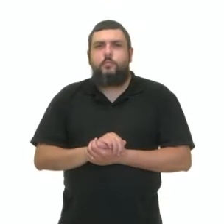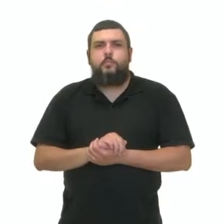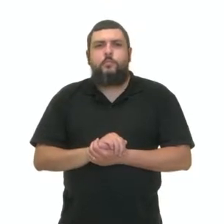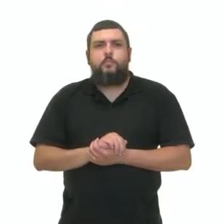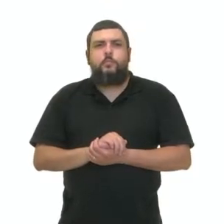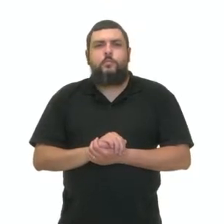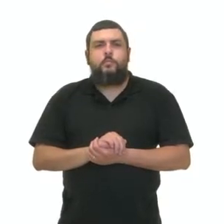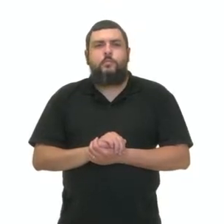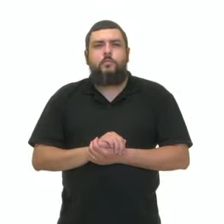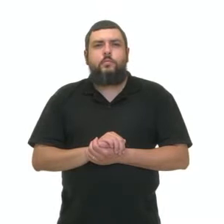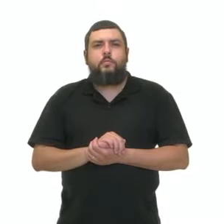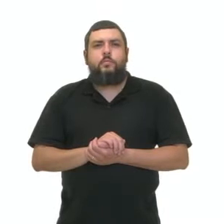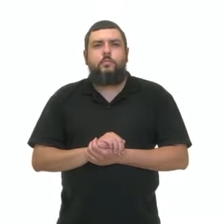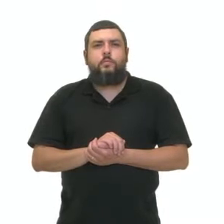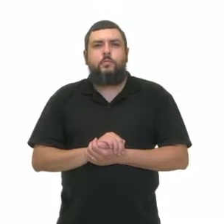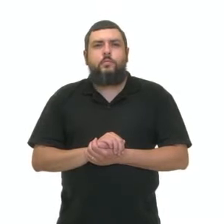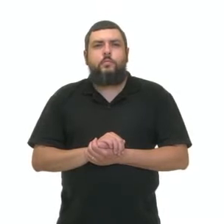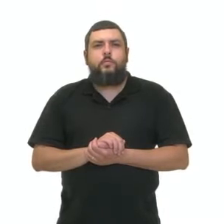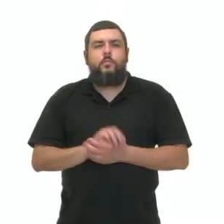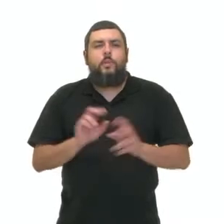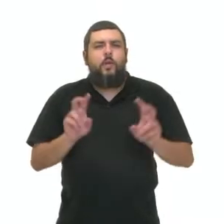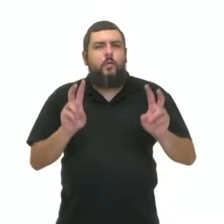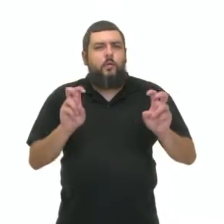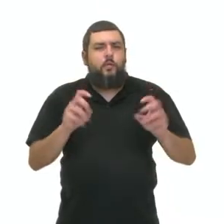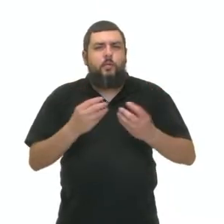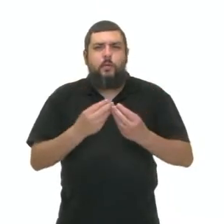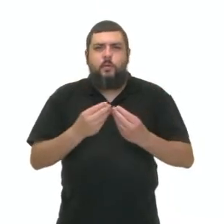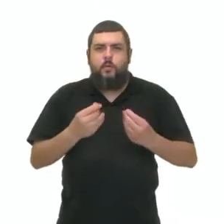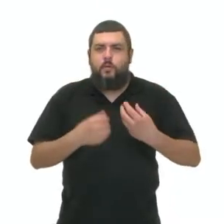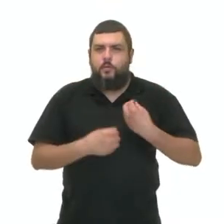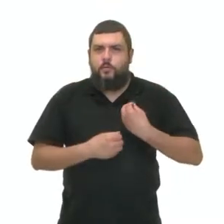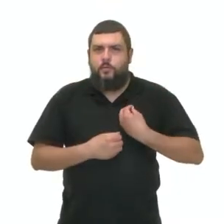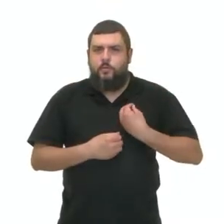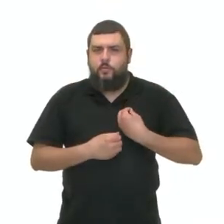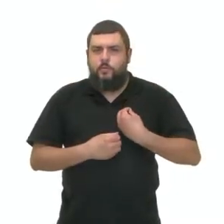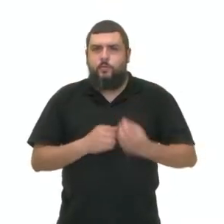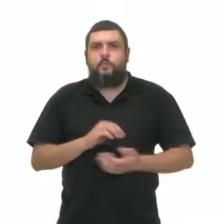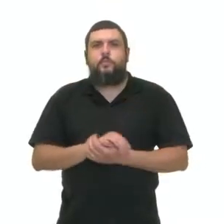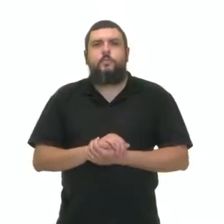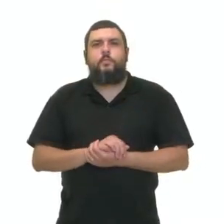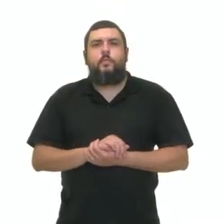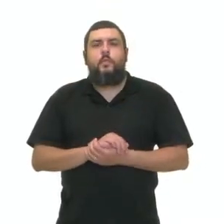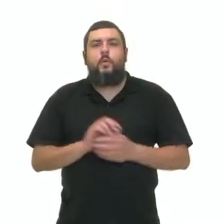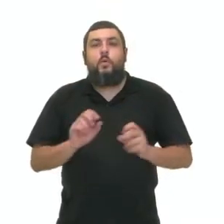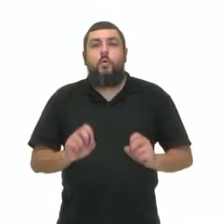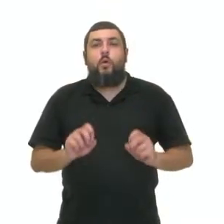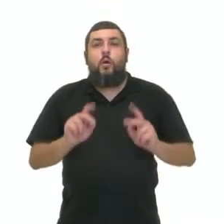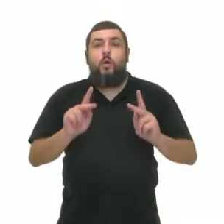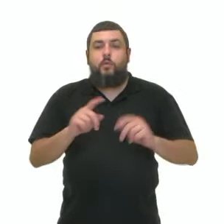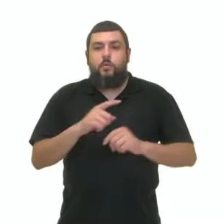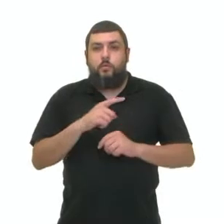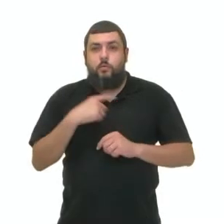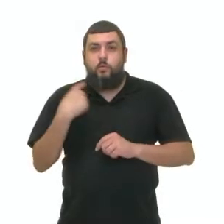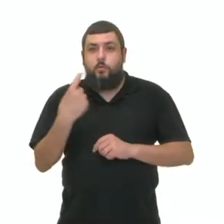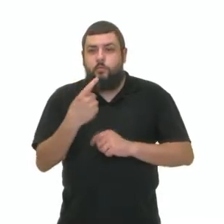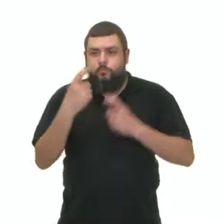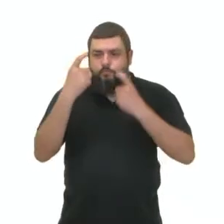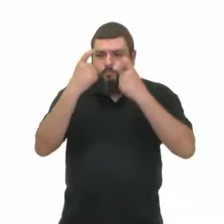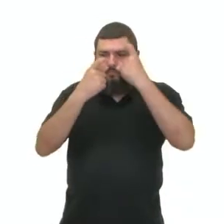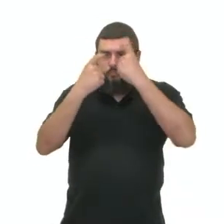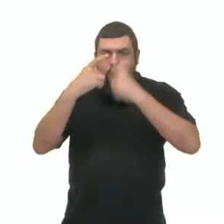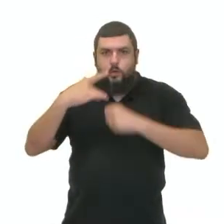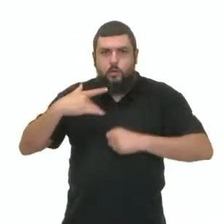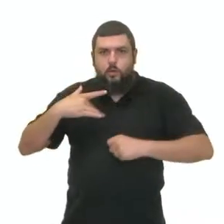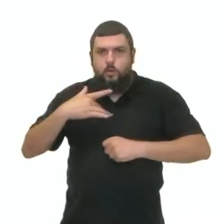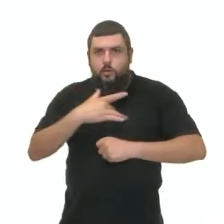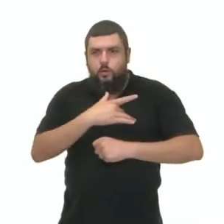atuais. O tema é qualidade de vida. Nossos valores atuais estão voltados para a qualidade de vida e saúde durante o momento de pandemia. Mas o que é